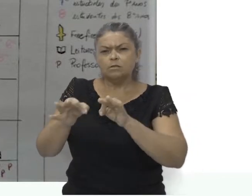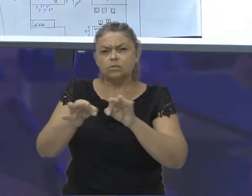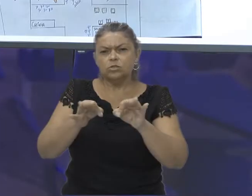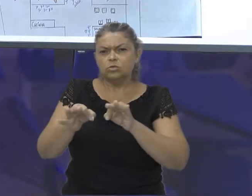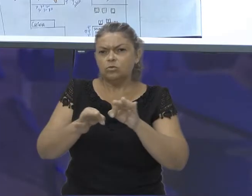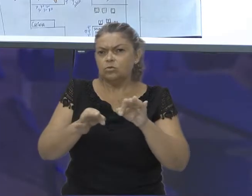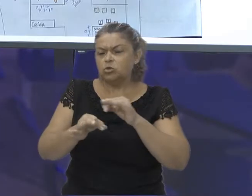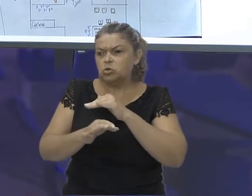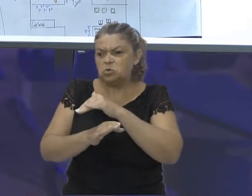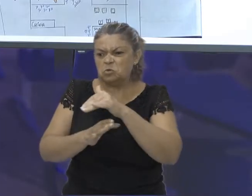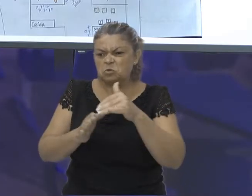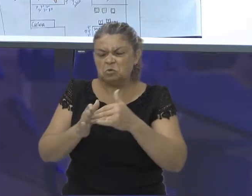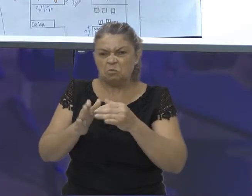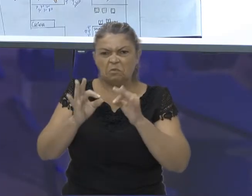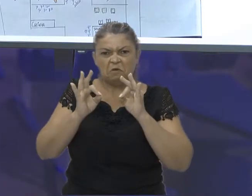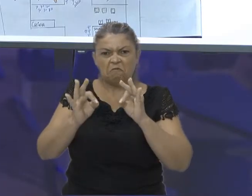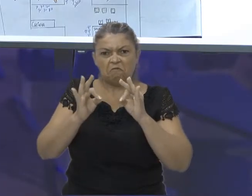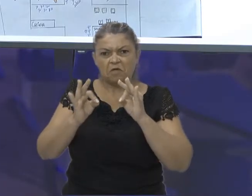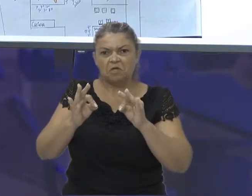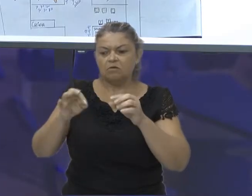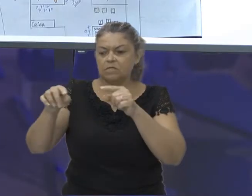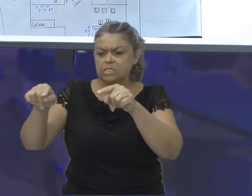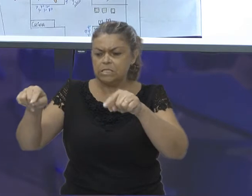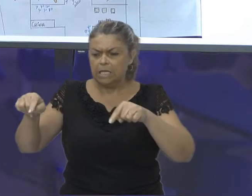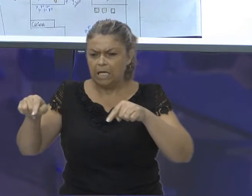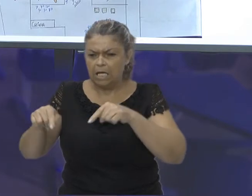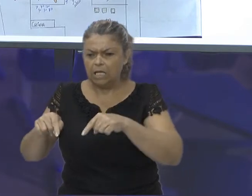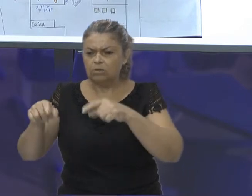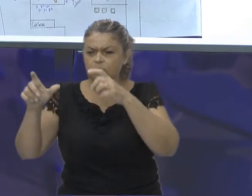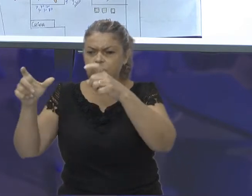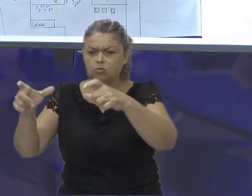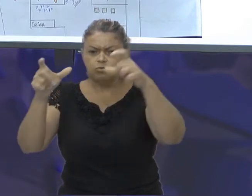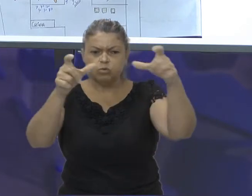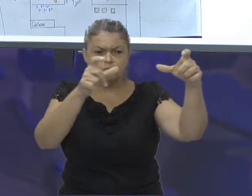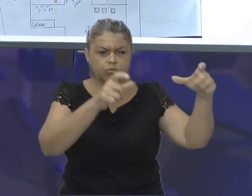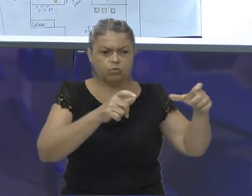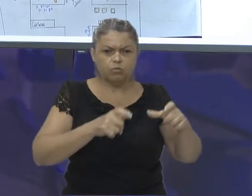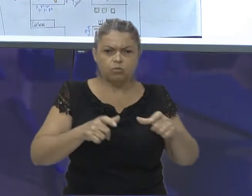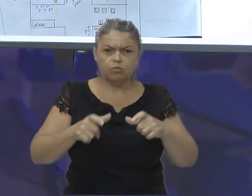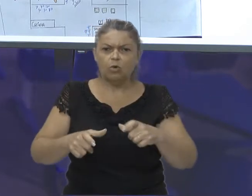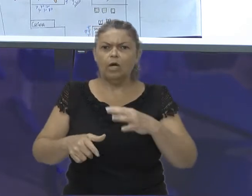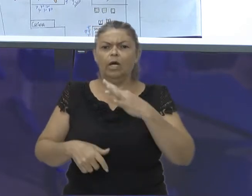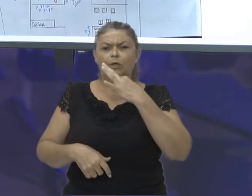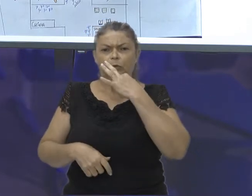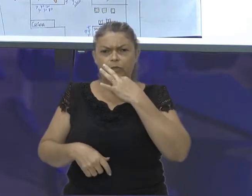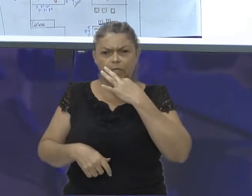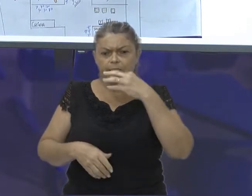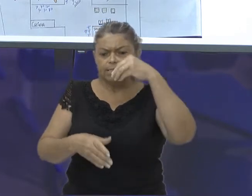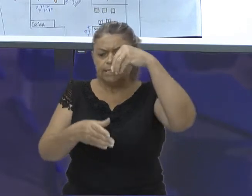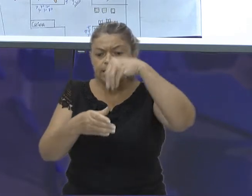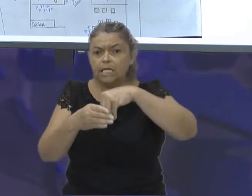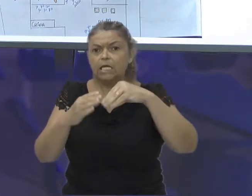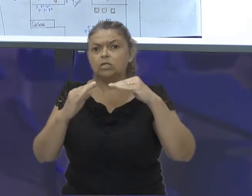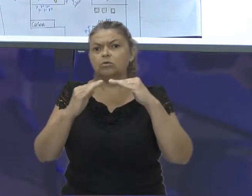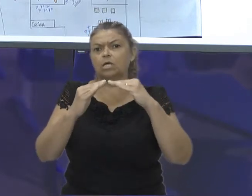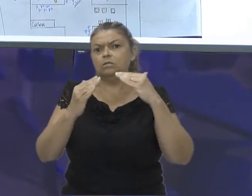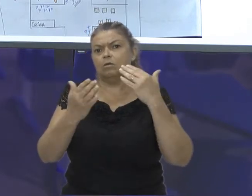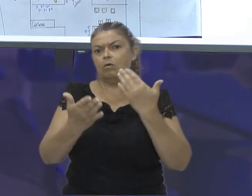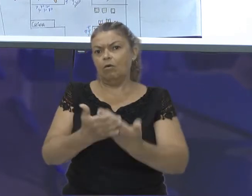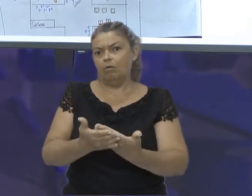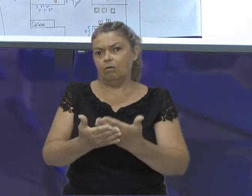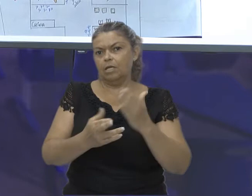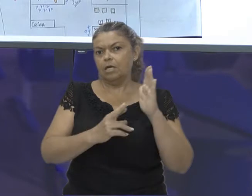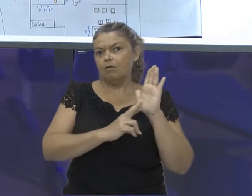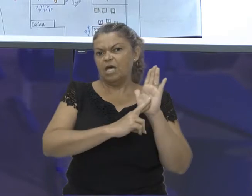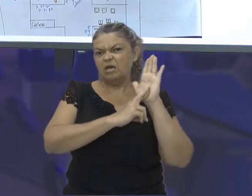a partir de uma divisão que ele conhece da sua escola. Então, essa aí é a